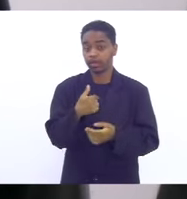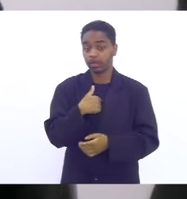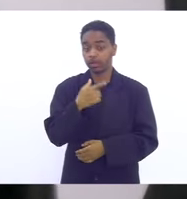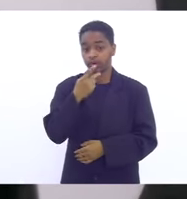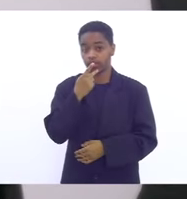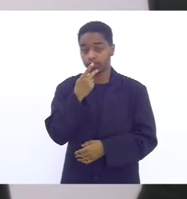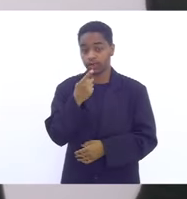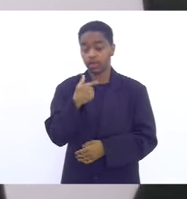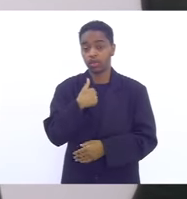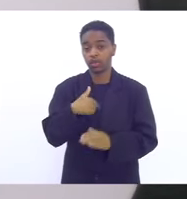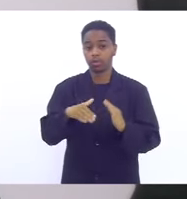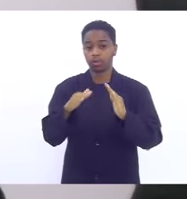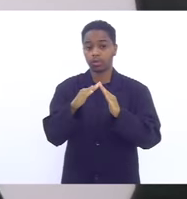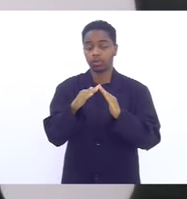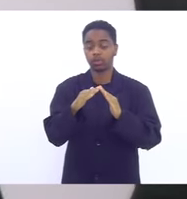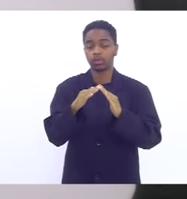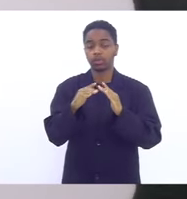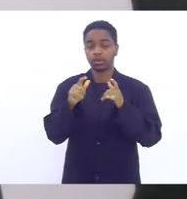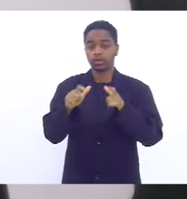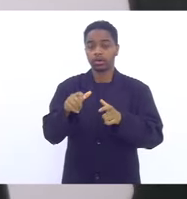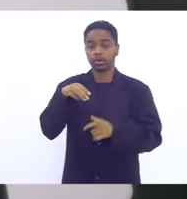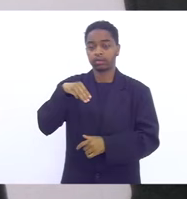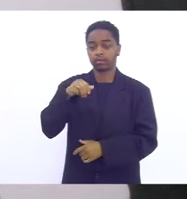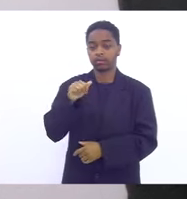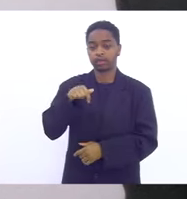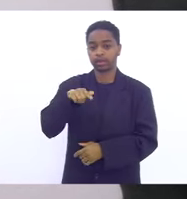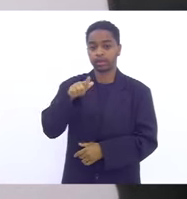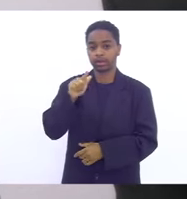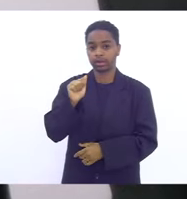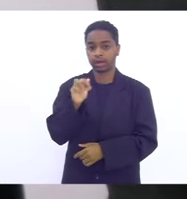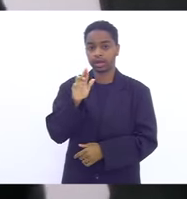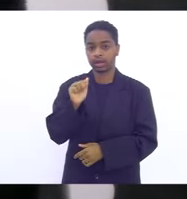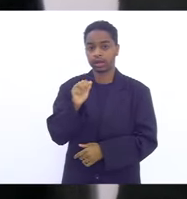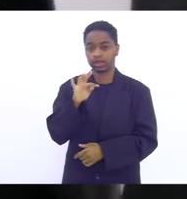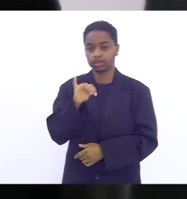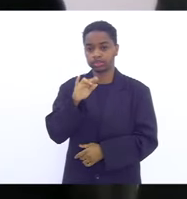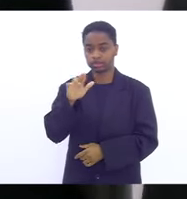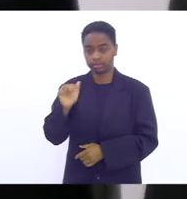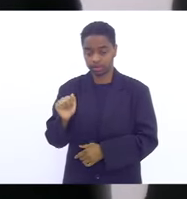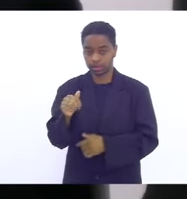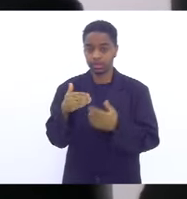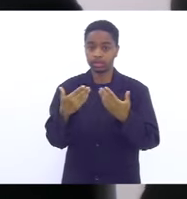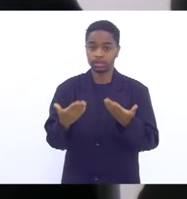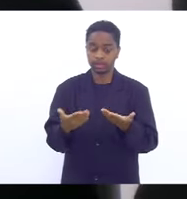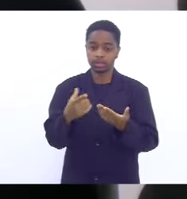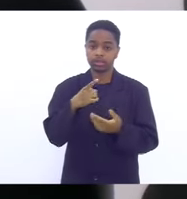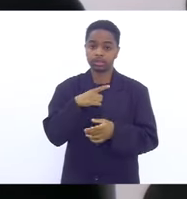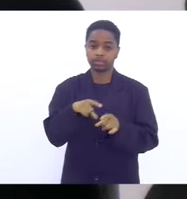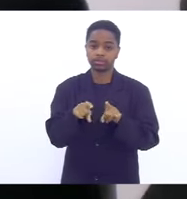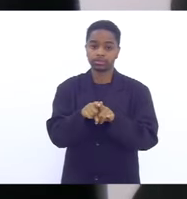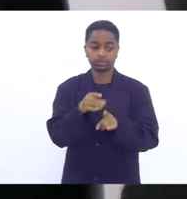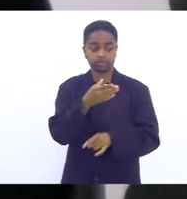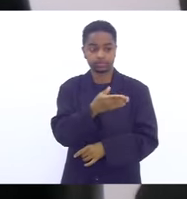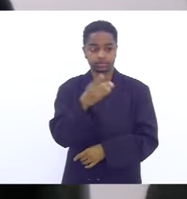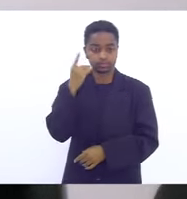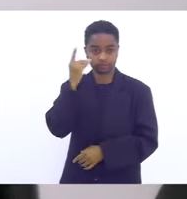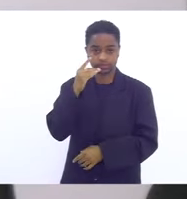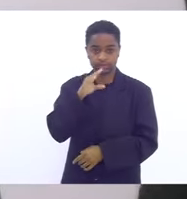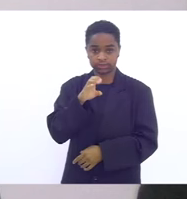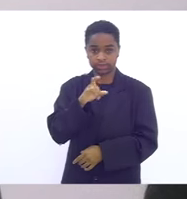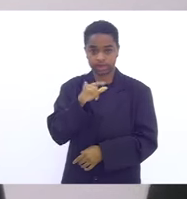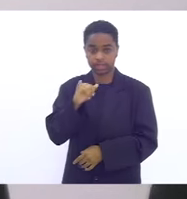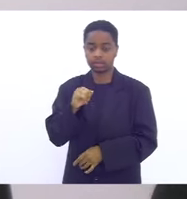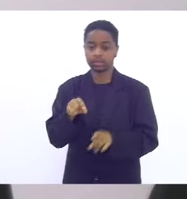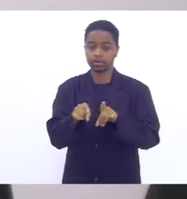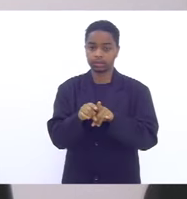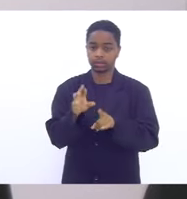do município de Mangaratiba, sou morador de Itacuruçá, distrito. Está aqui a deputada Célia Jordão, que também representa a